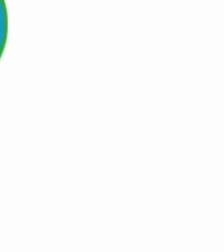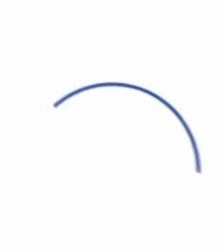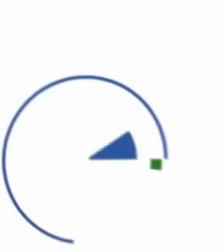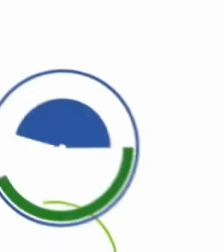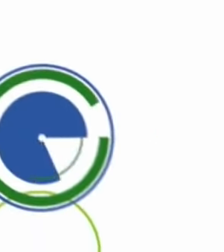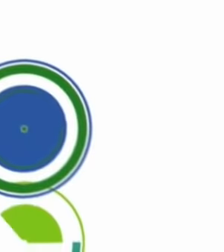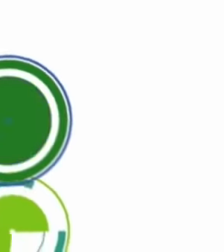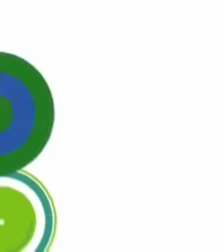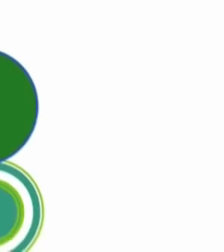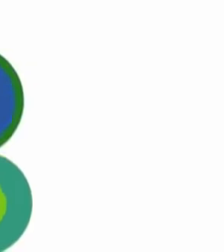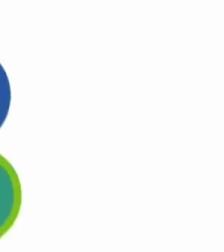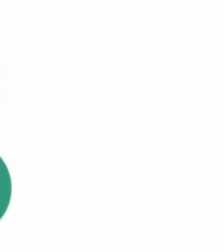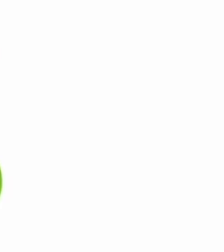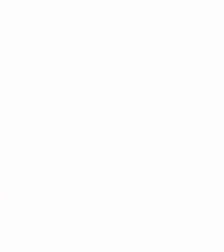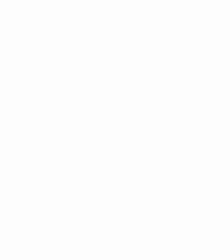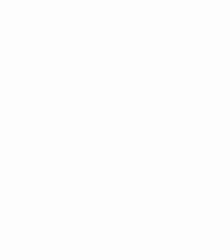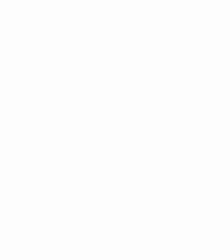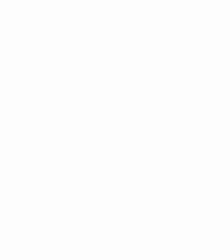E aí